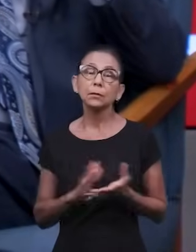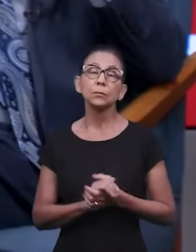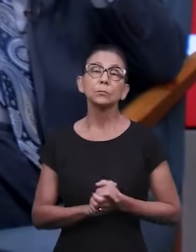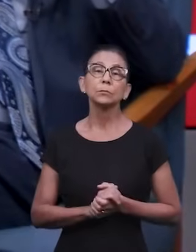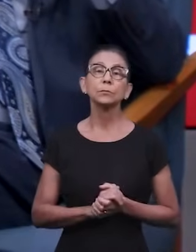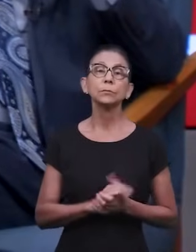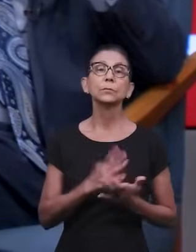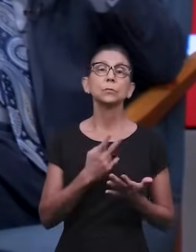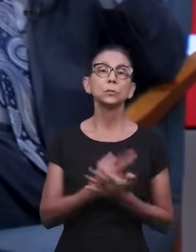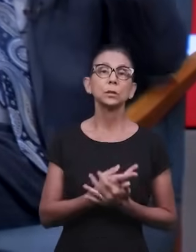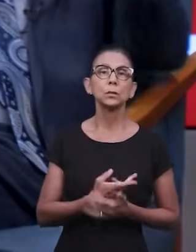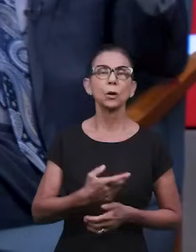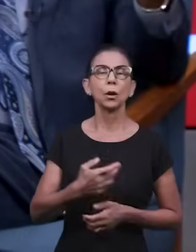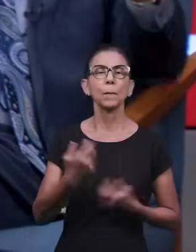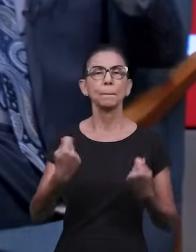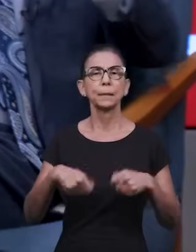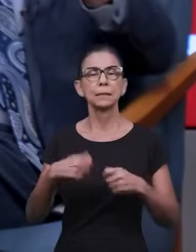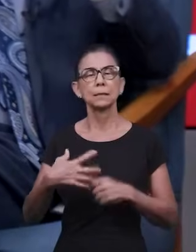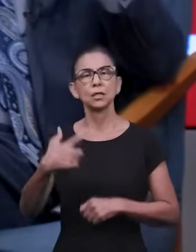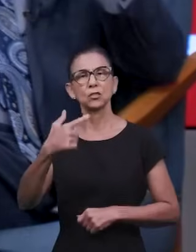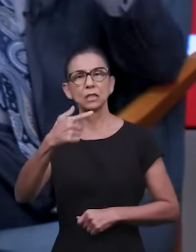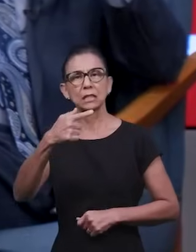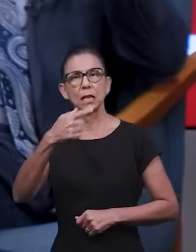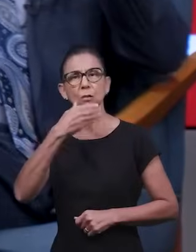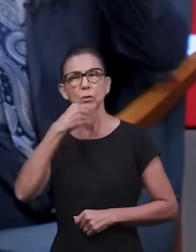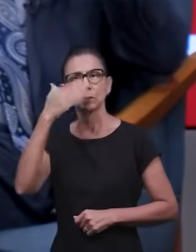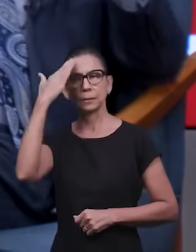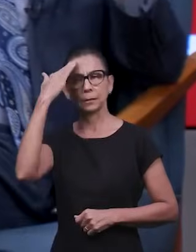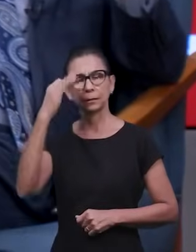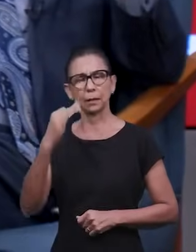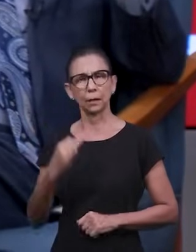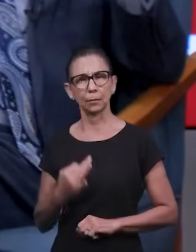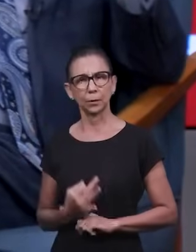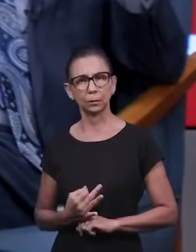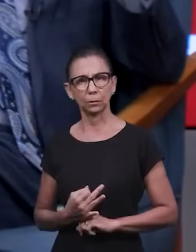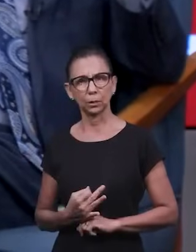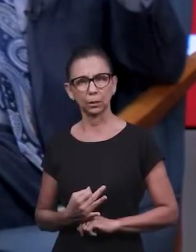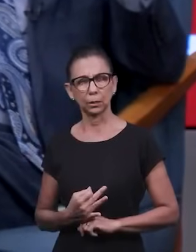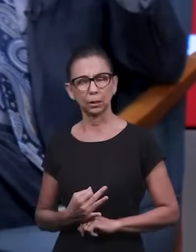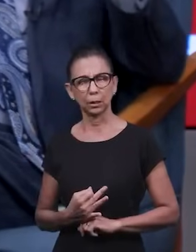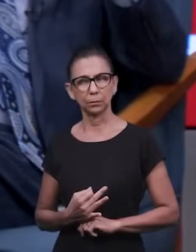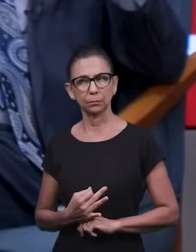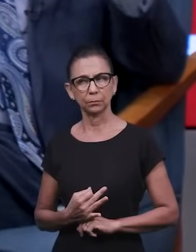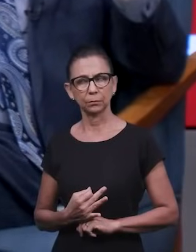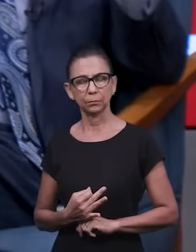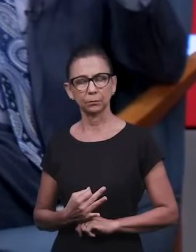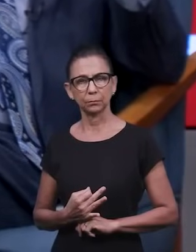Sabedoria que sejam constituído sobre esse negócio quanto a nós